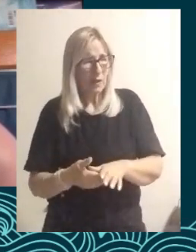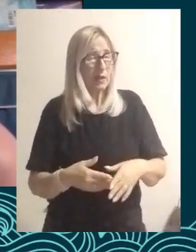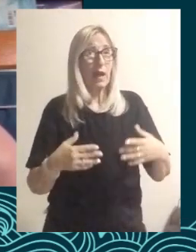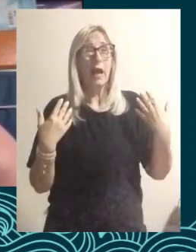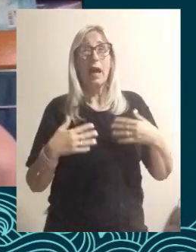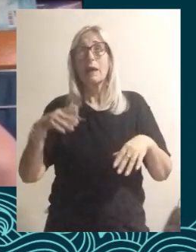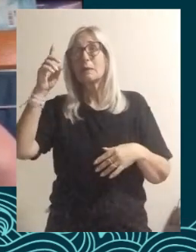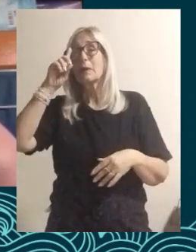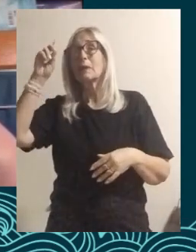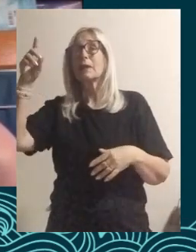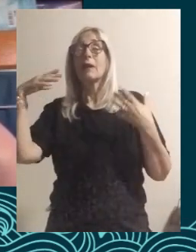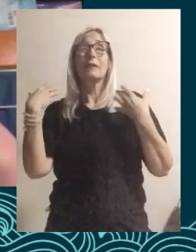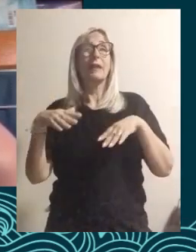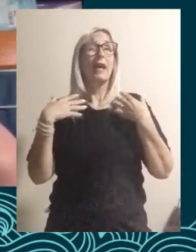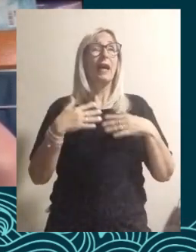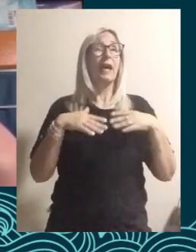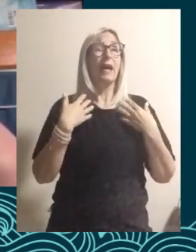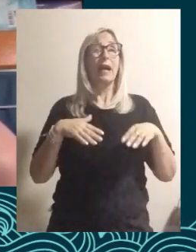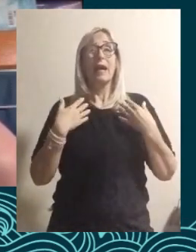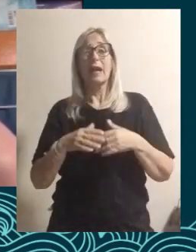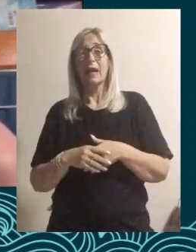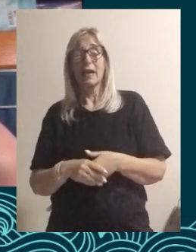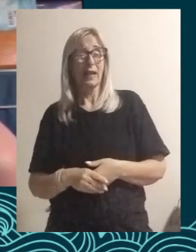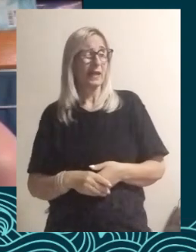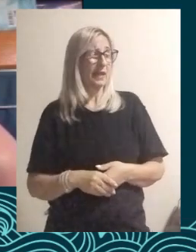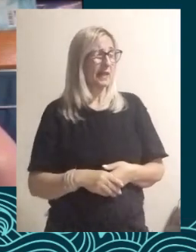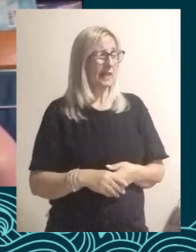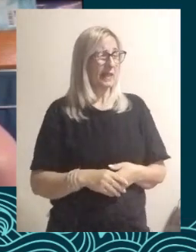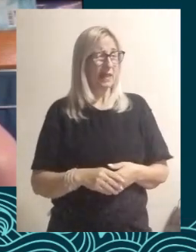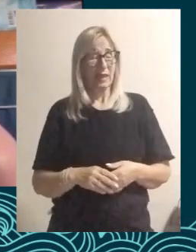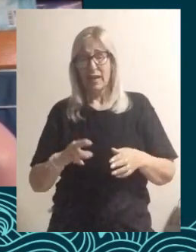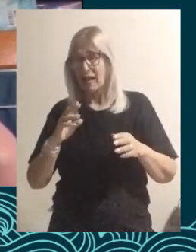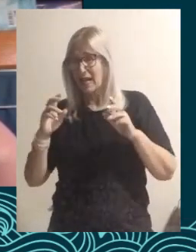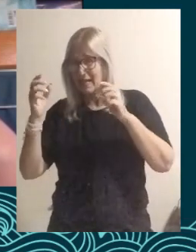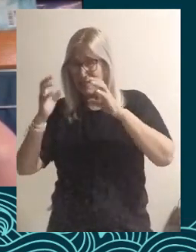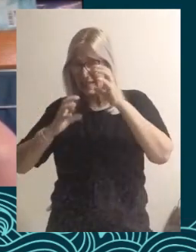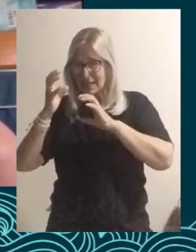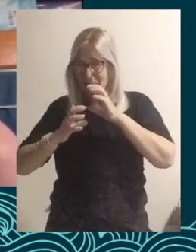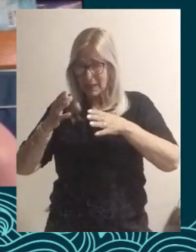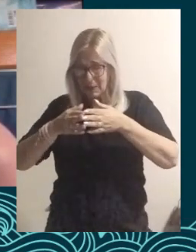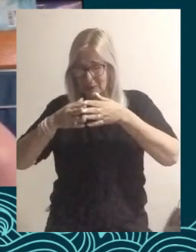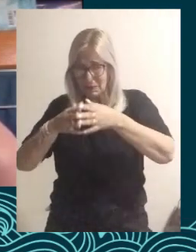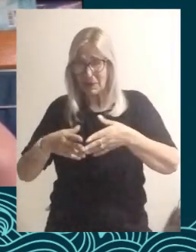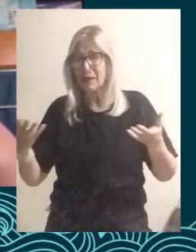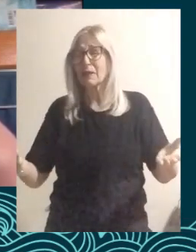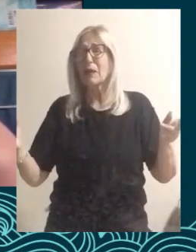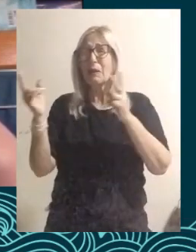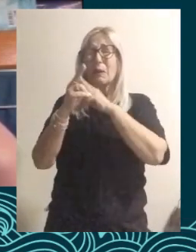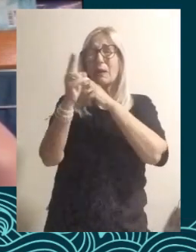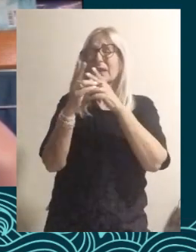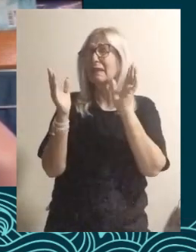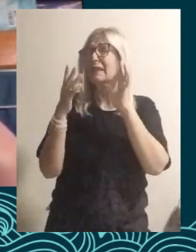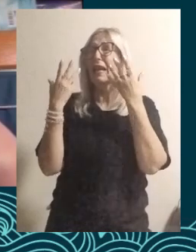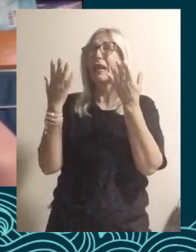barco está quebrando, fala assim, meu Deus, tá um caos, e aí tinha vontade de reclamar do barco, de brigar